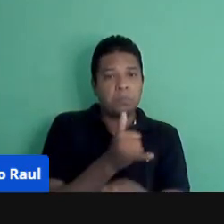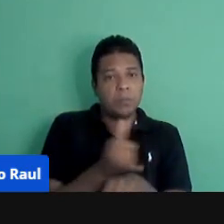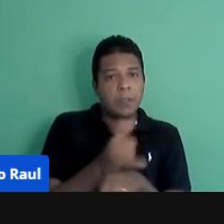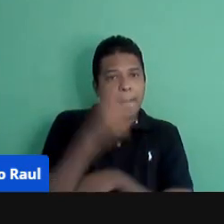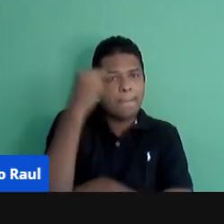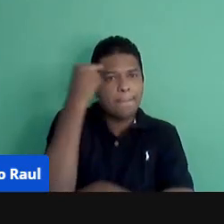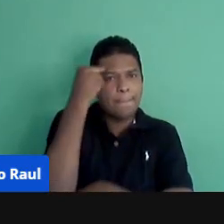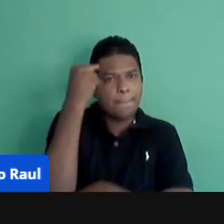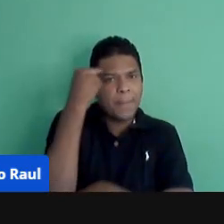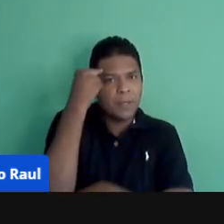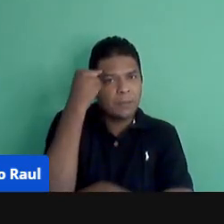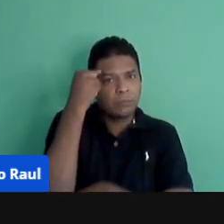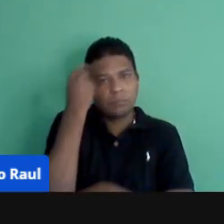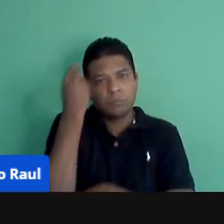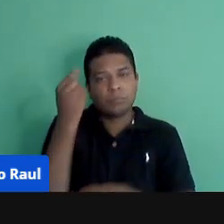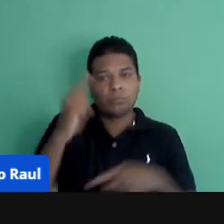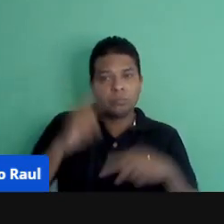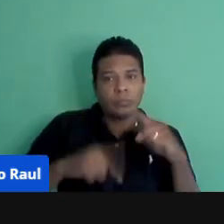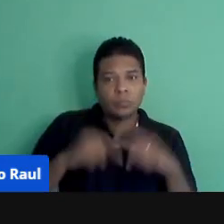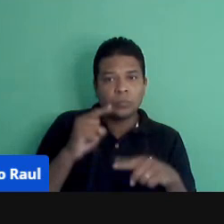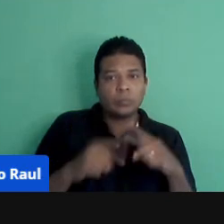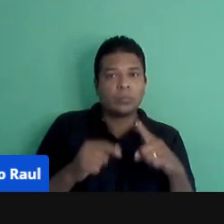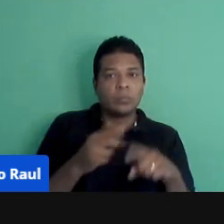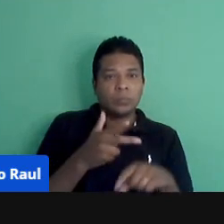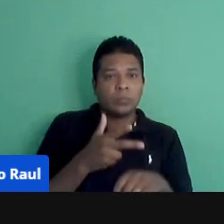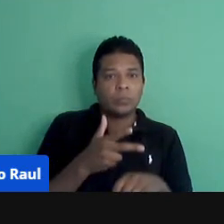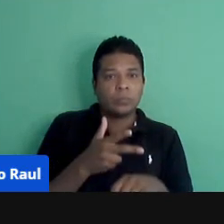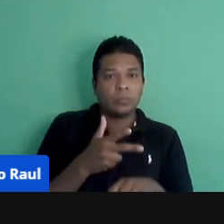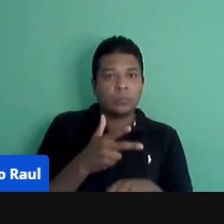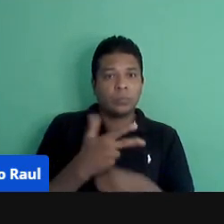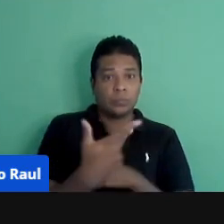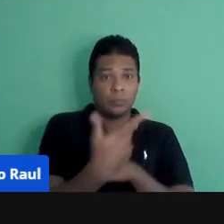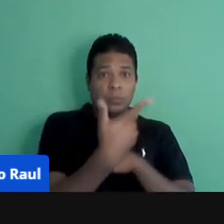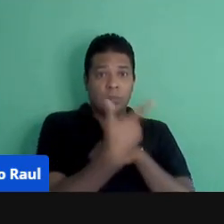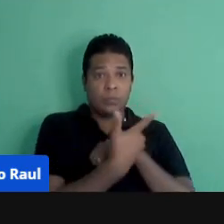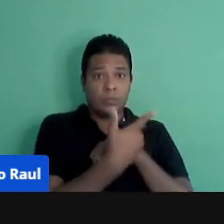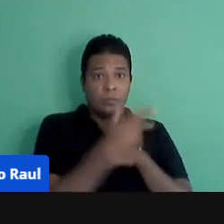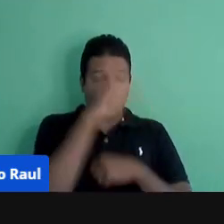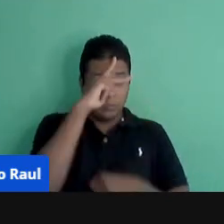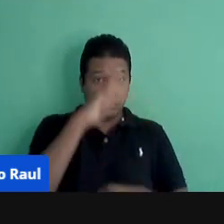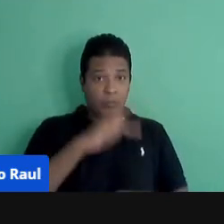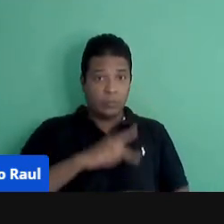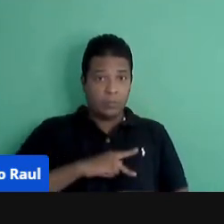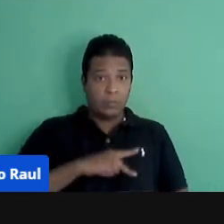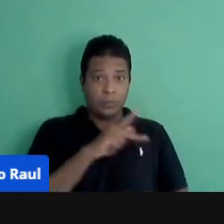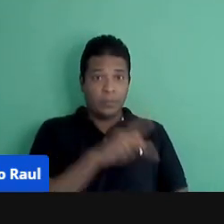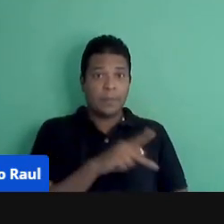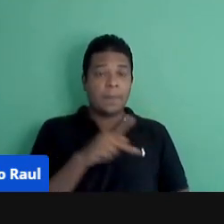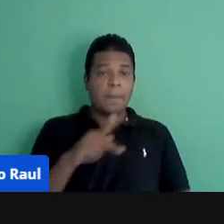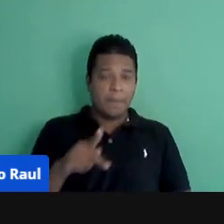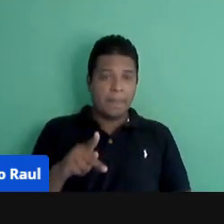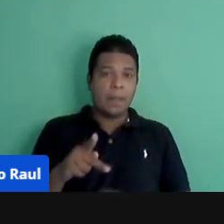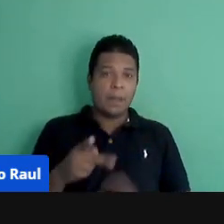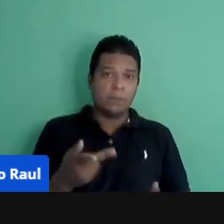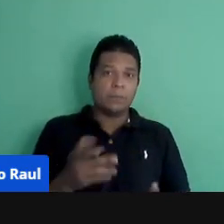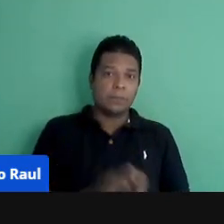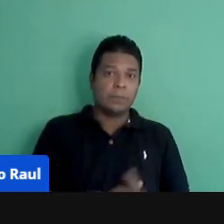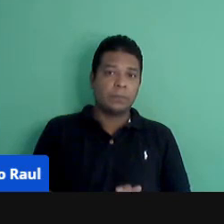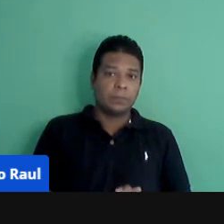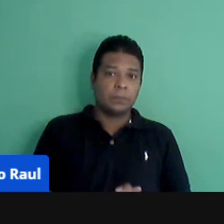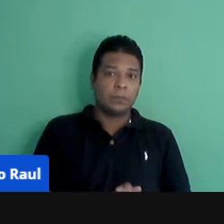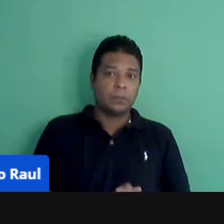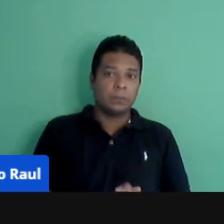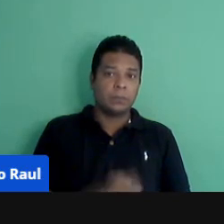vídeos curtos, em vídeos produzidos pelo professor, né? Isso é um ponto que a Elisângela colocou que eu